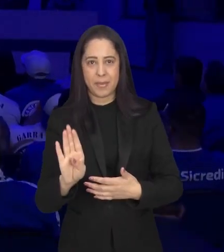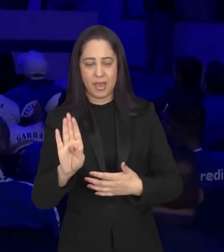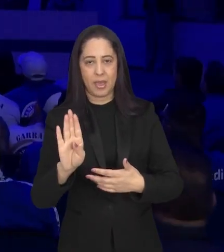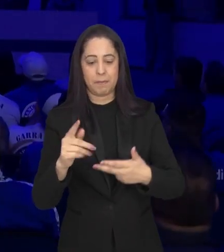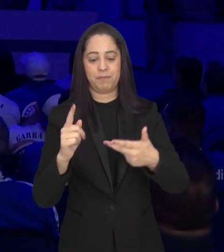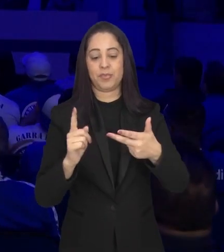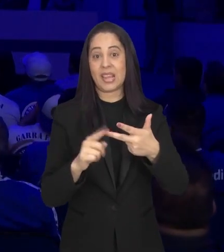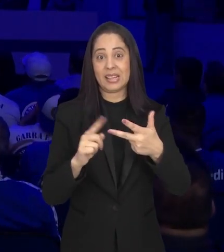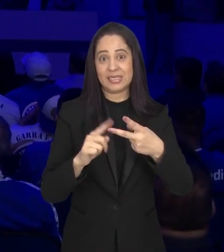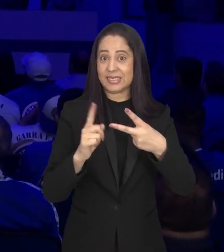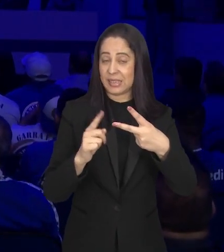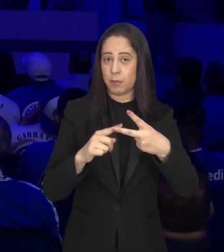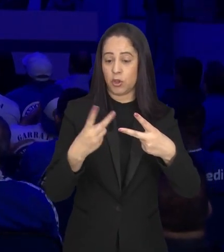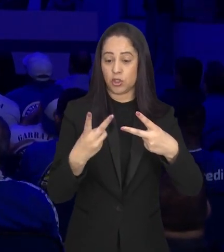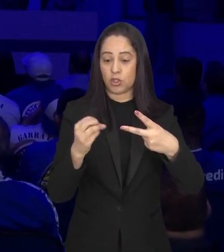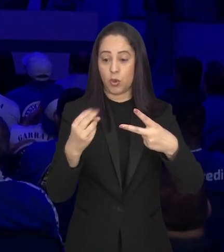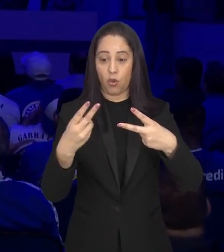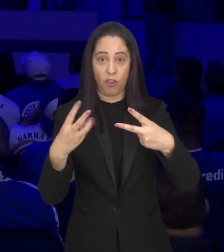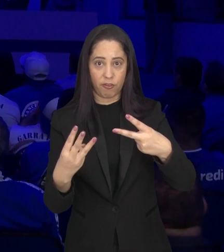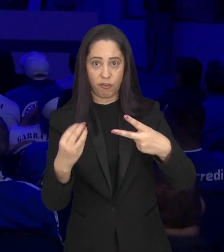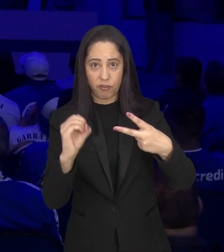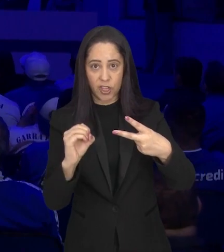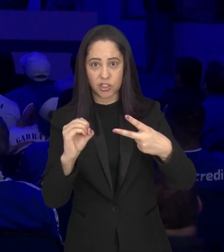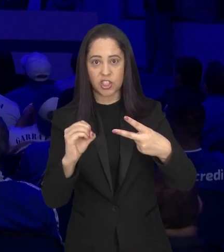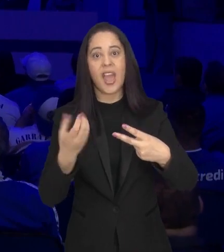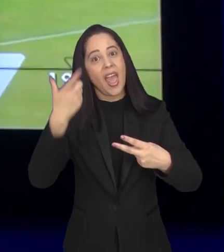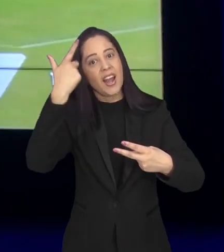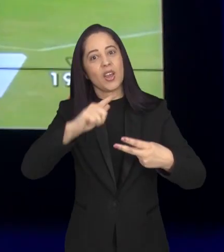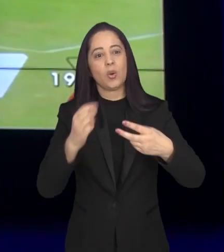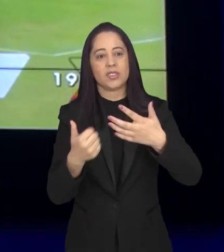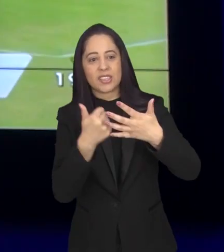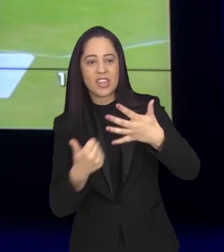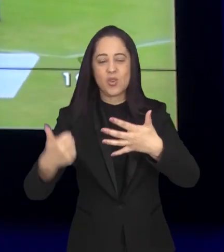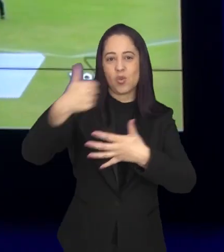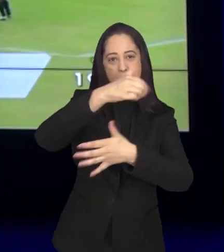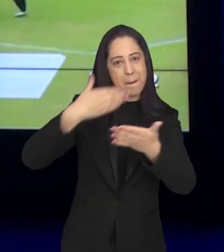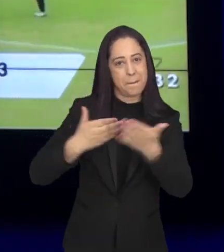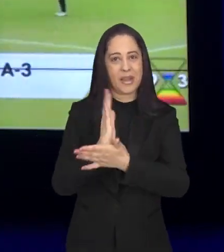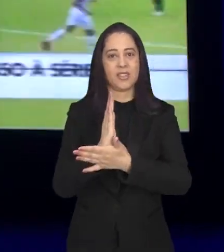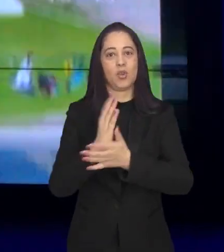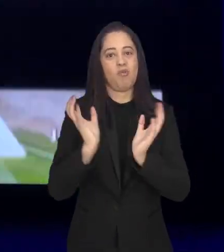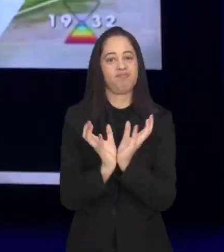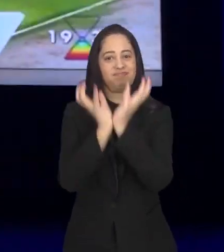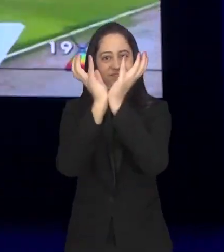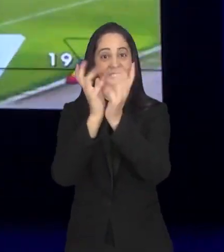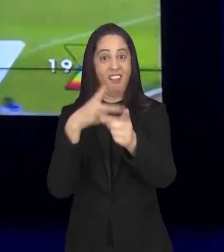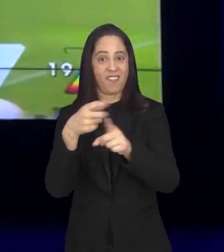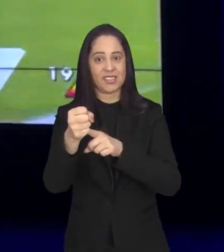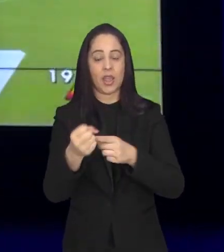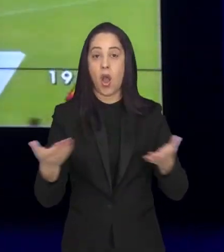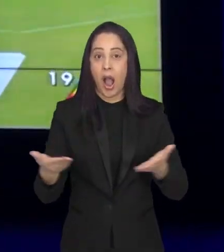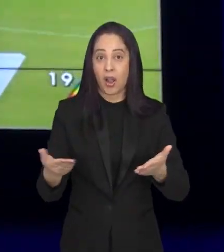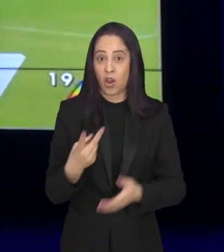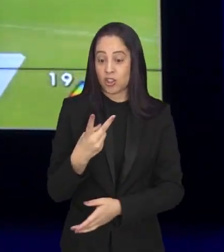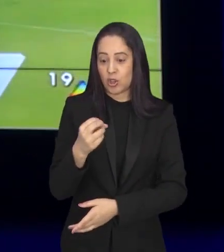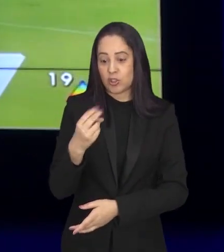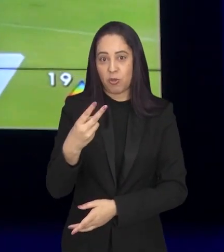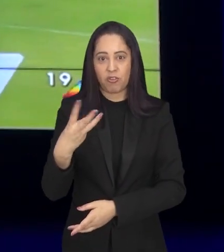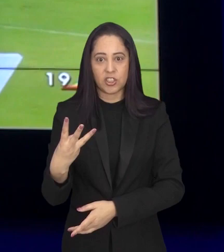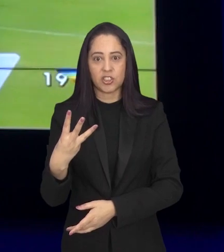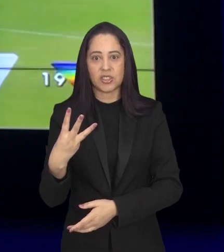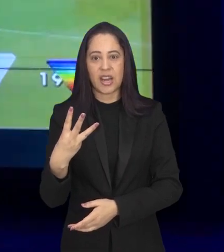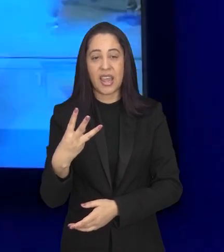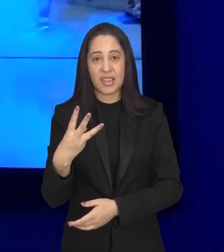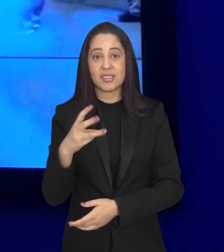resultou no acesso da Série B para a Série A3. Na segunda passagem, em 2020, o acesso veio e junto com o troféu